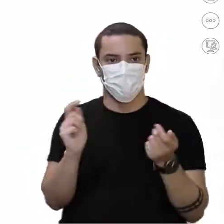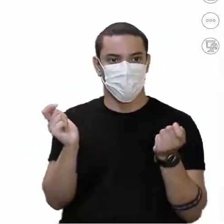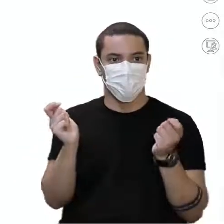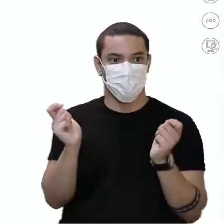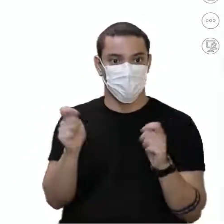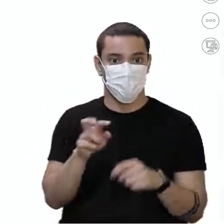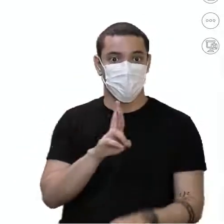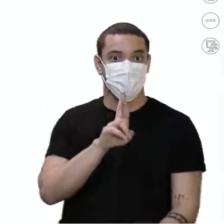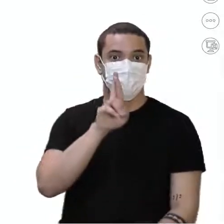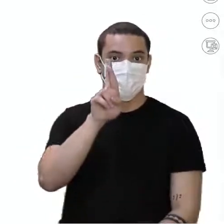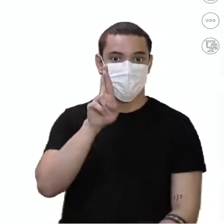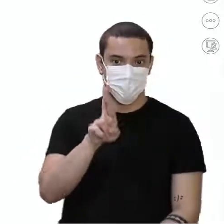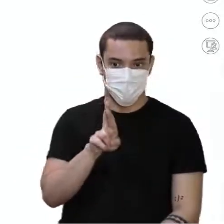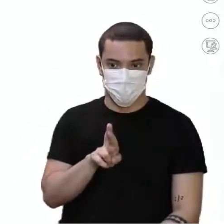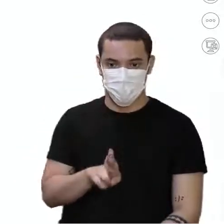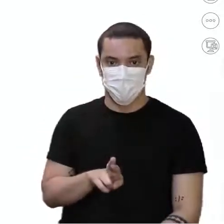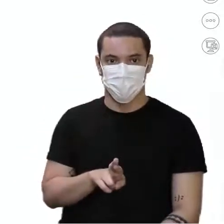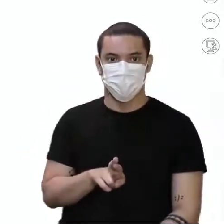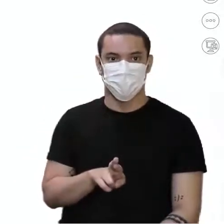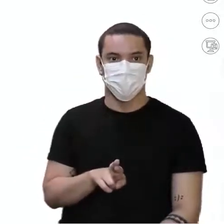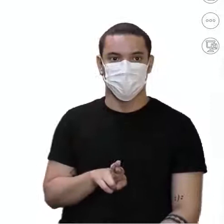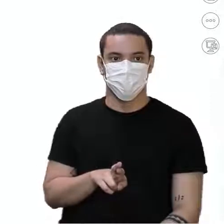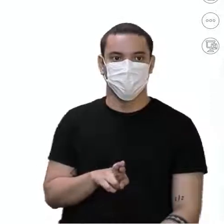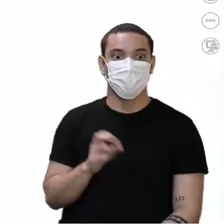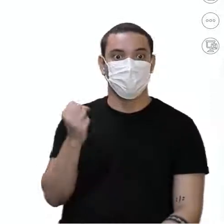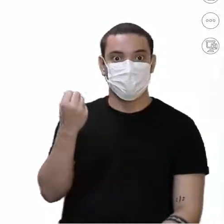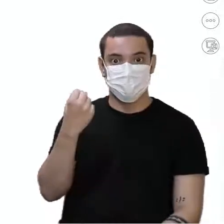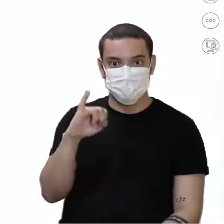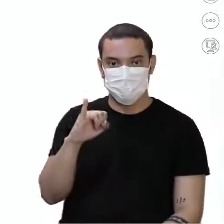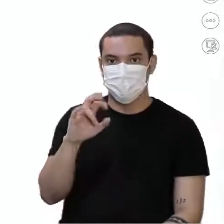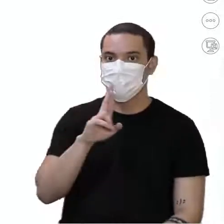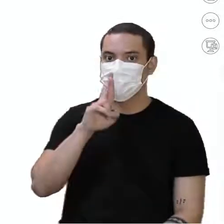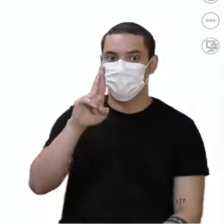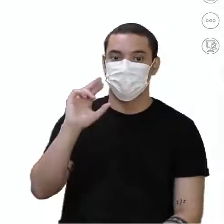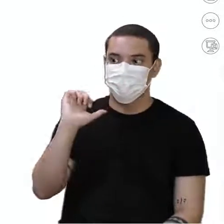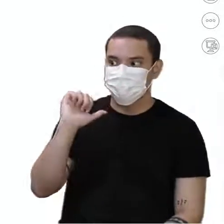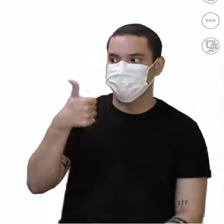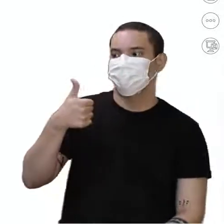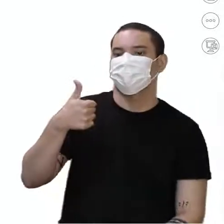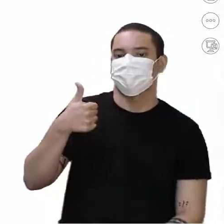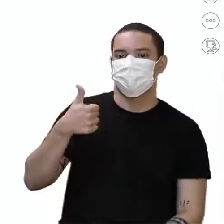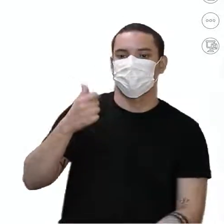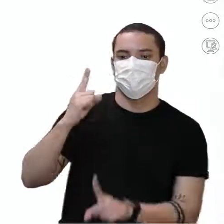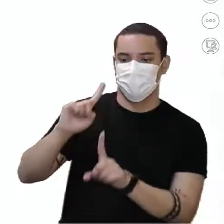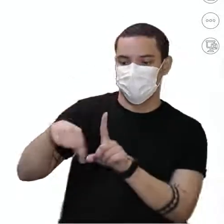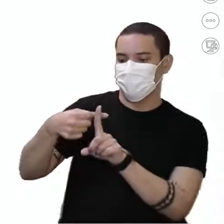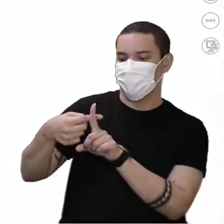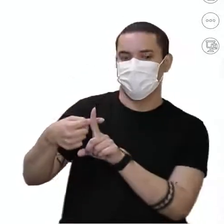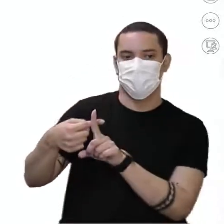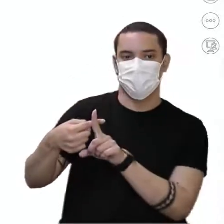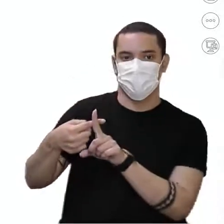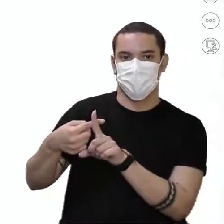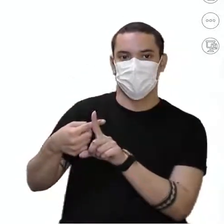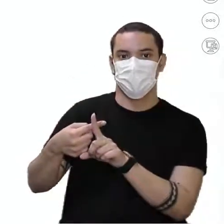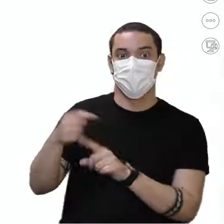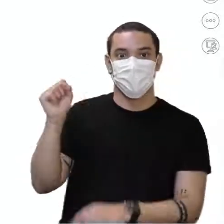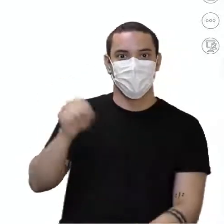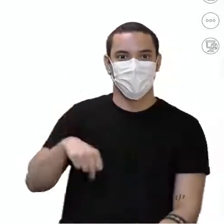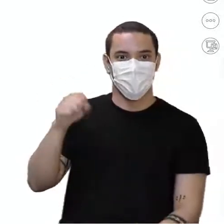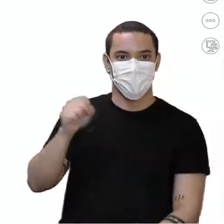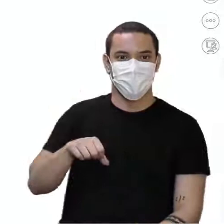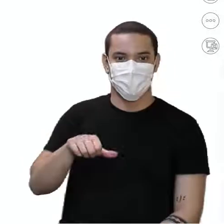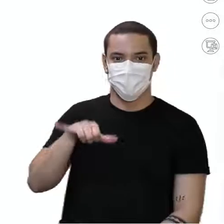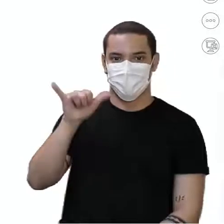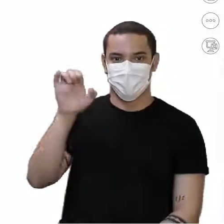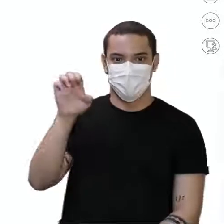responder, como eu falei para vocês. Se for positive a sua resposta for positiva, Yes. Lembrando que na